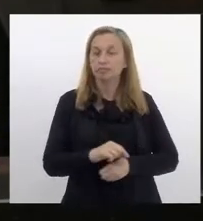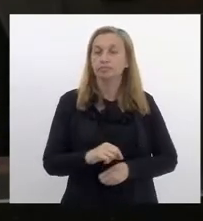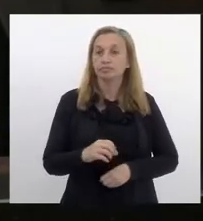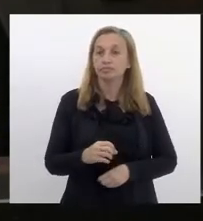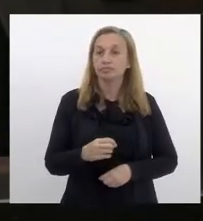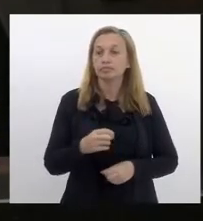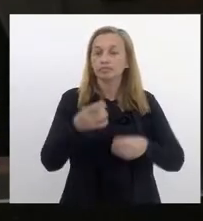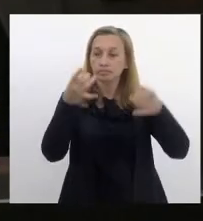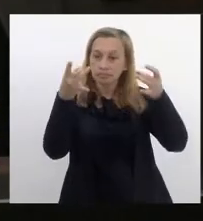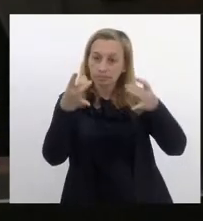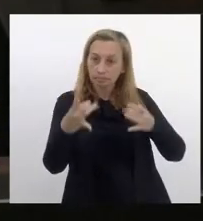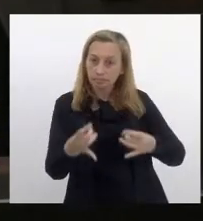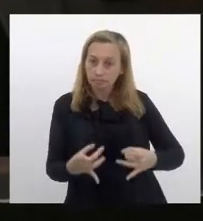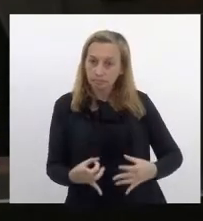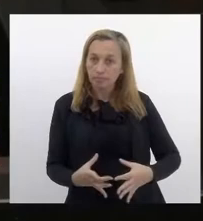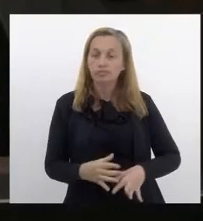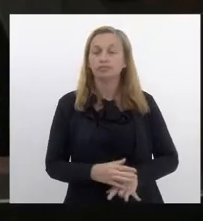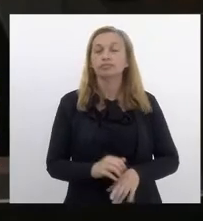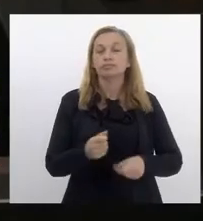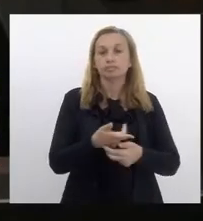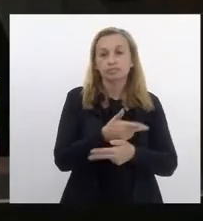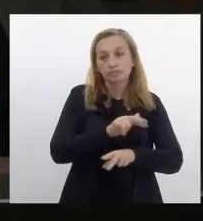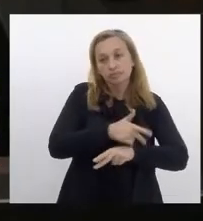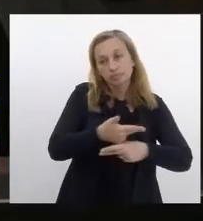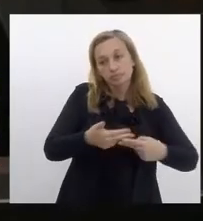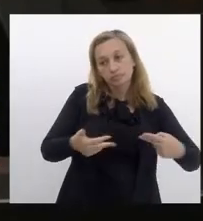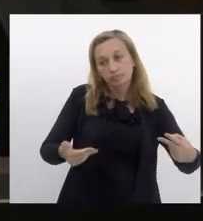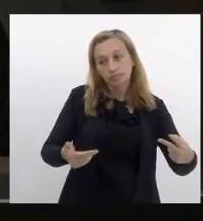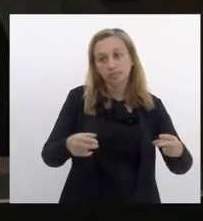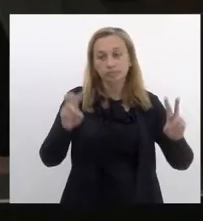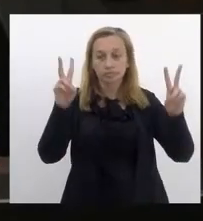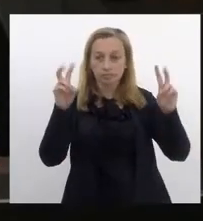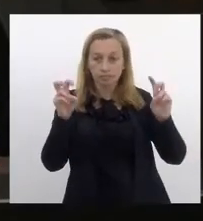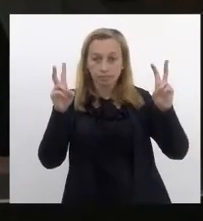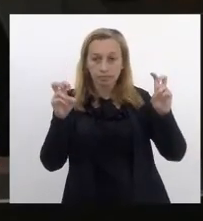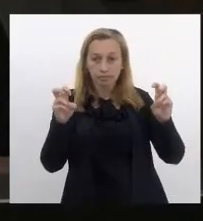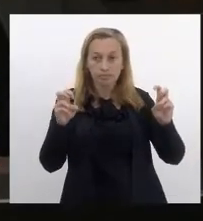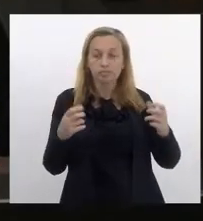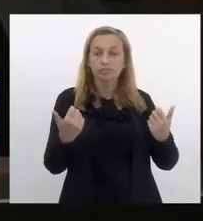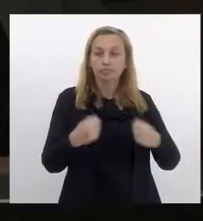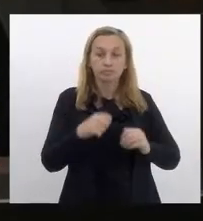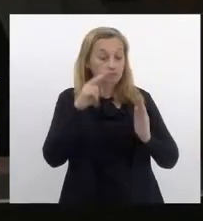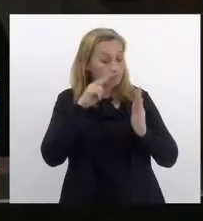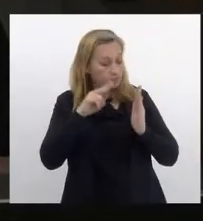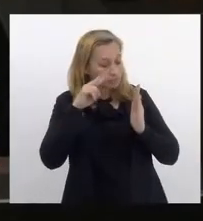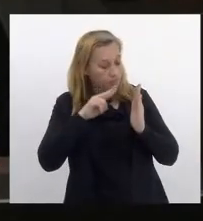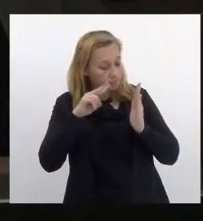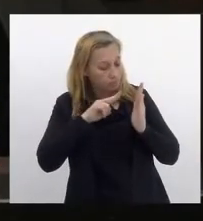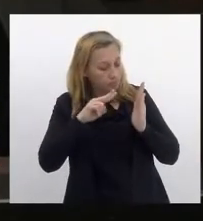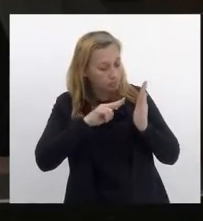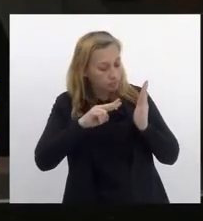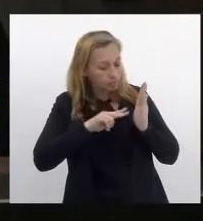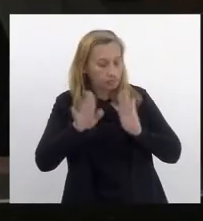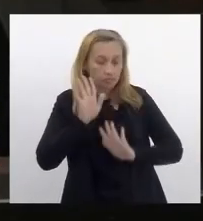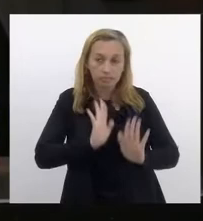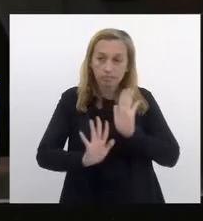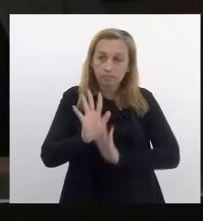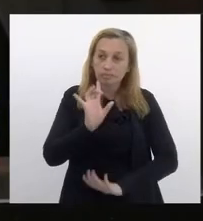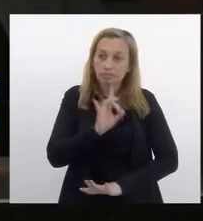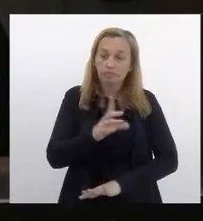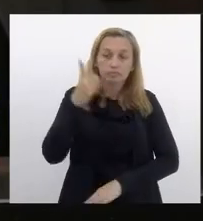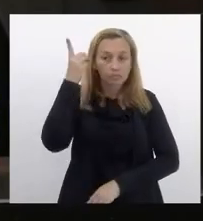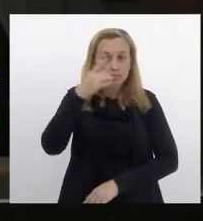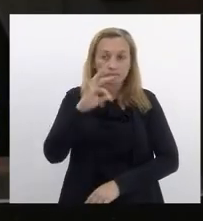muito detalhado, abrange diversos aspectos, precisa se ler com cuidado. Só a deputada